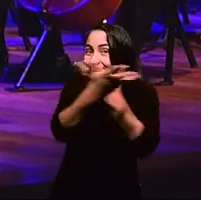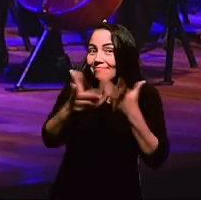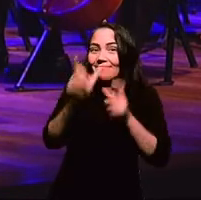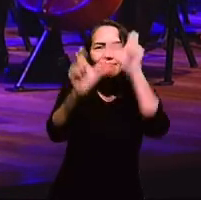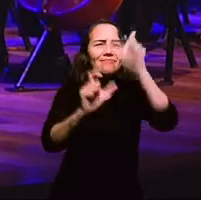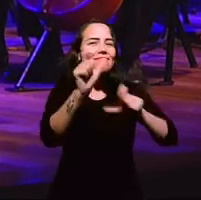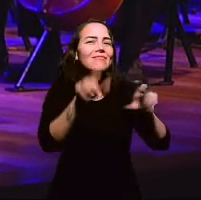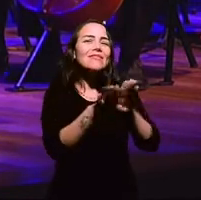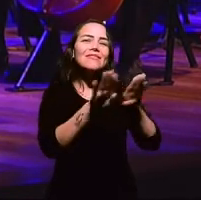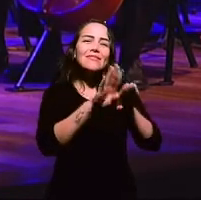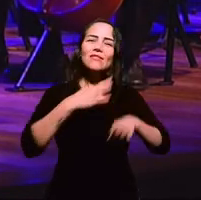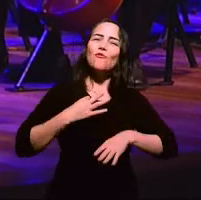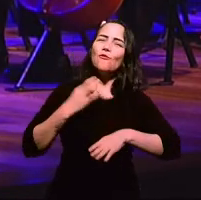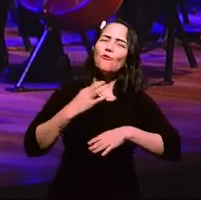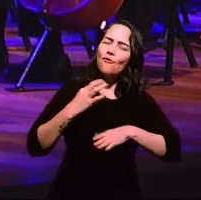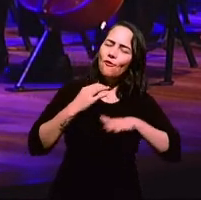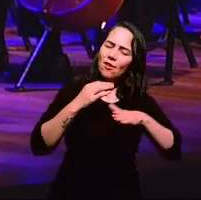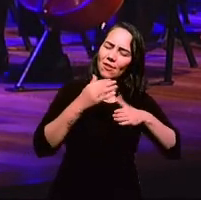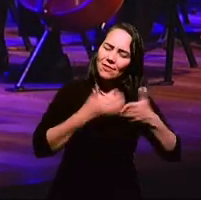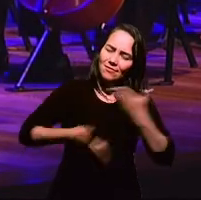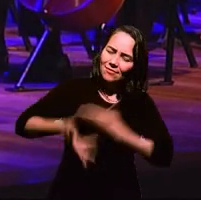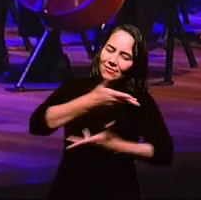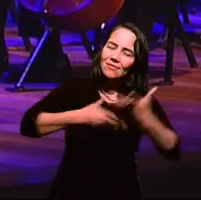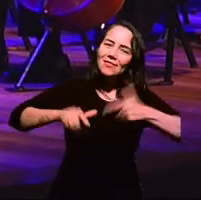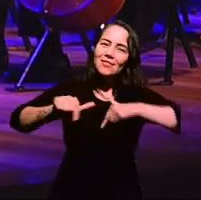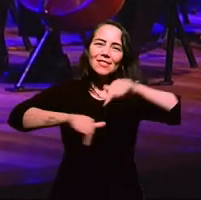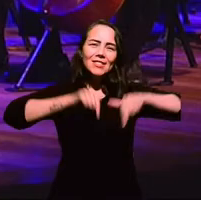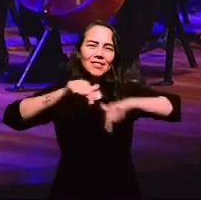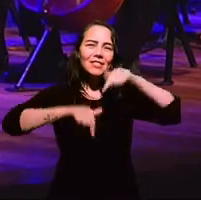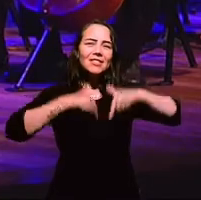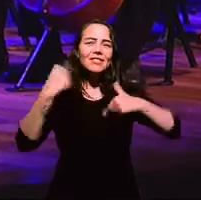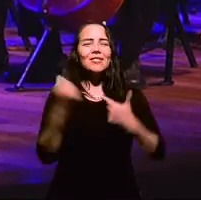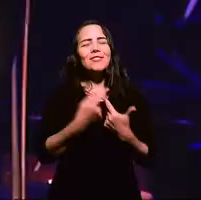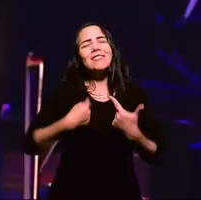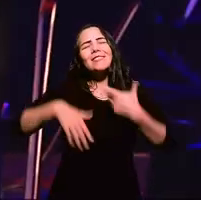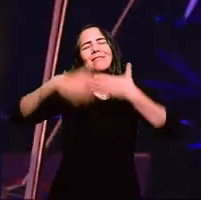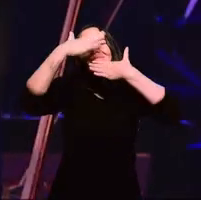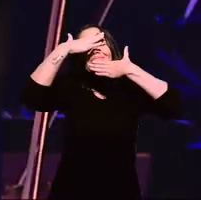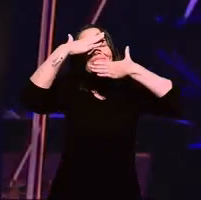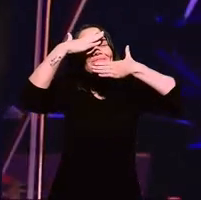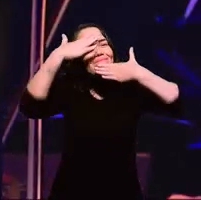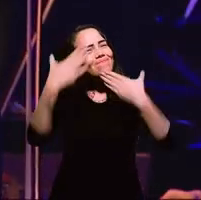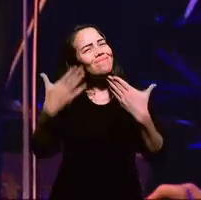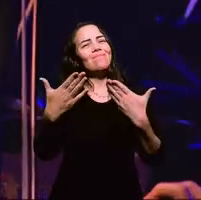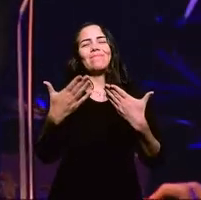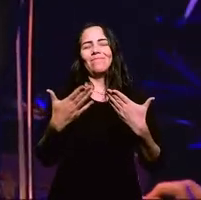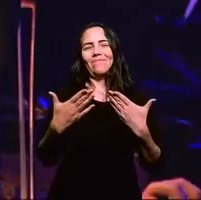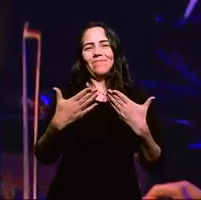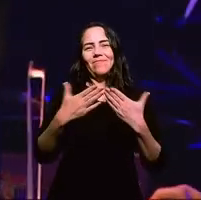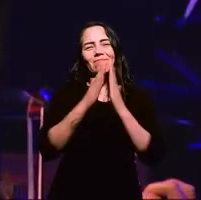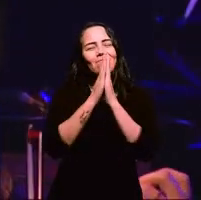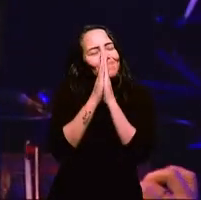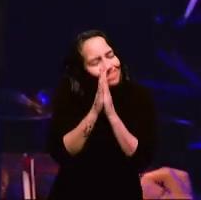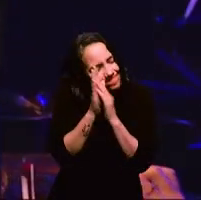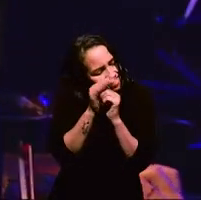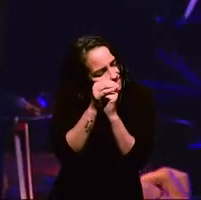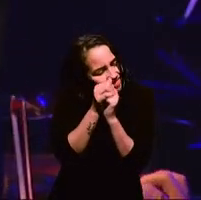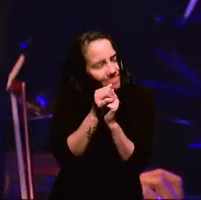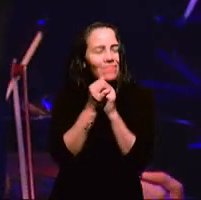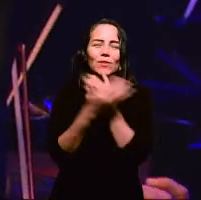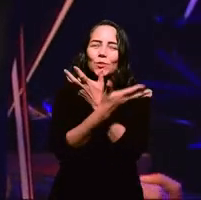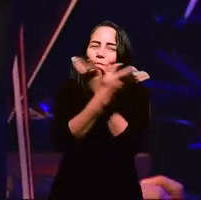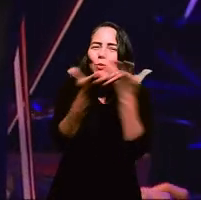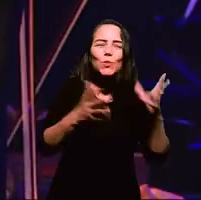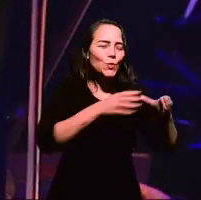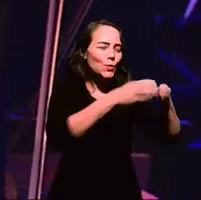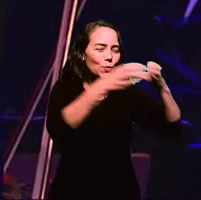e voluntários que viabilizam essa magnífica obra, nossa sincera gratidão, extensiva a todas as